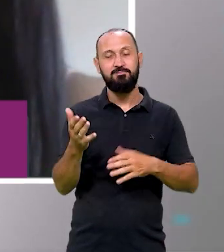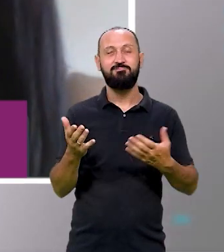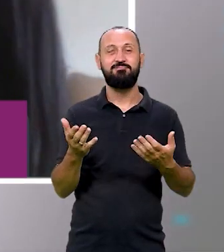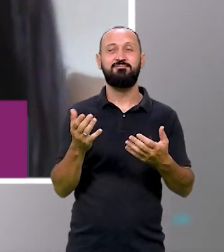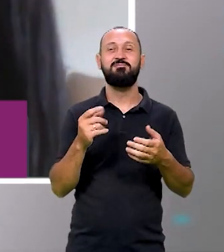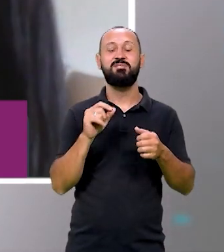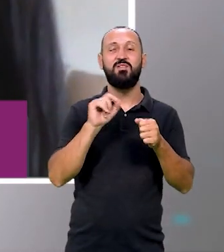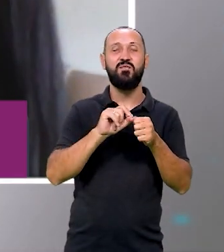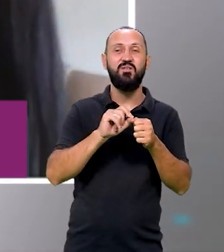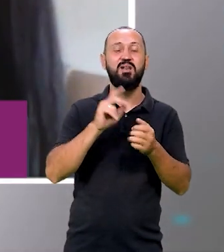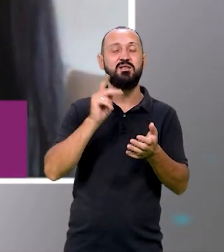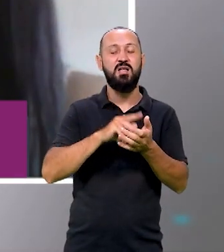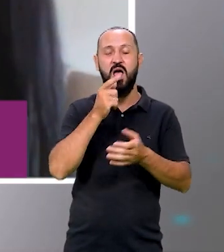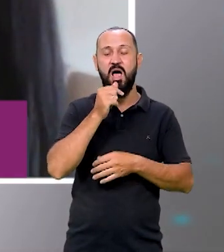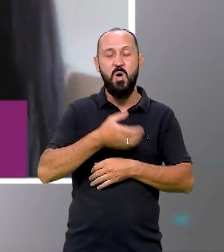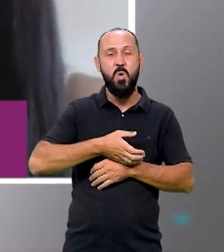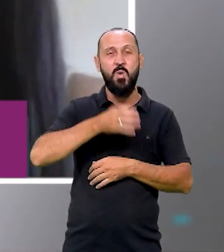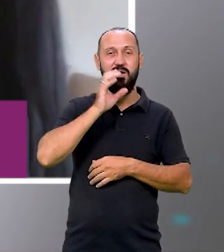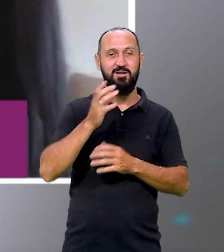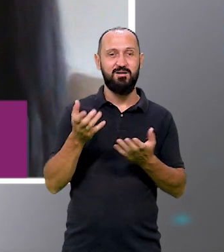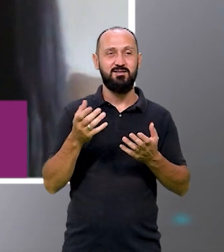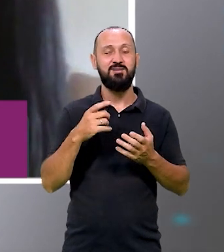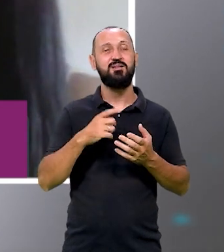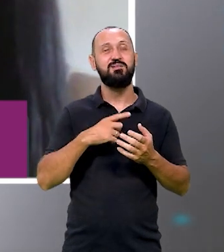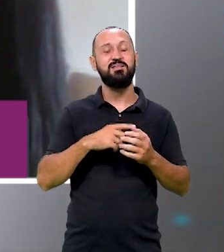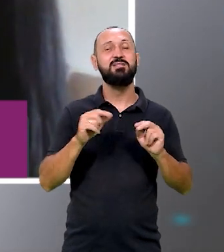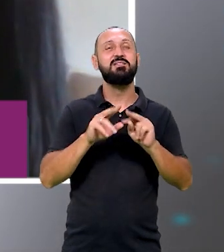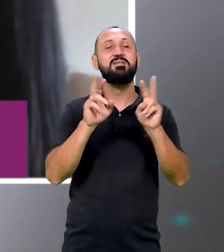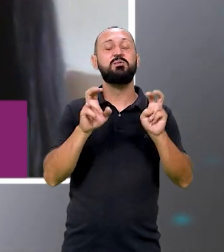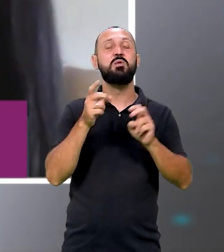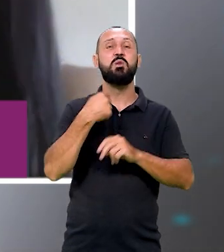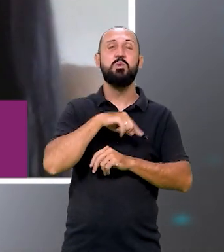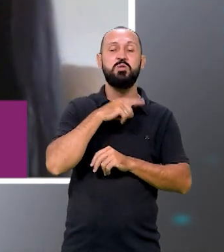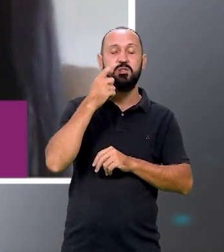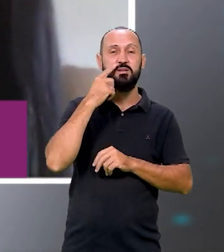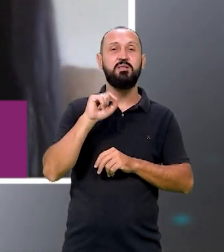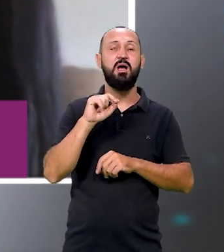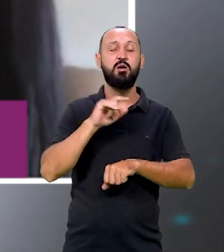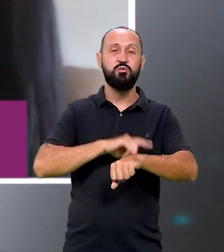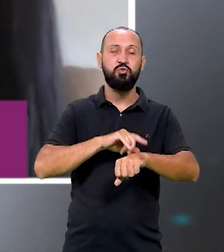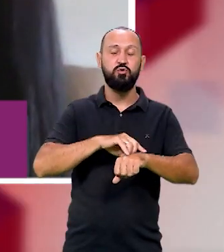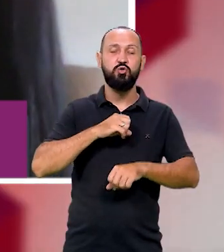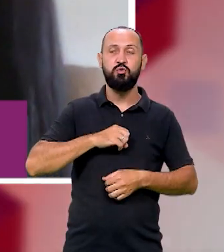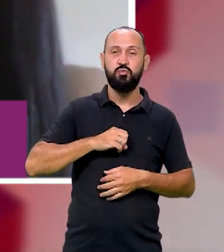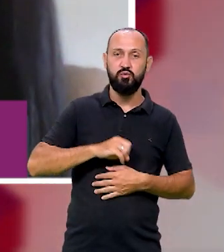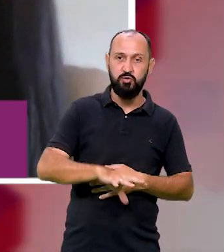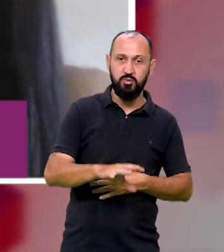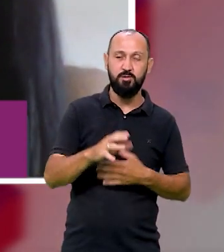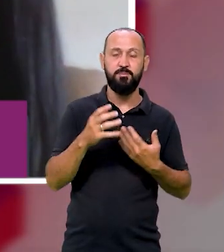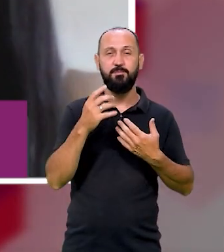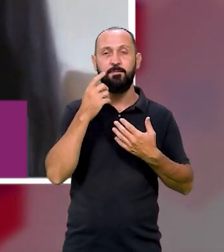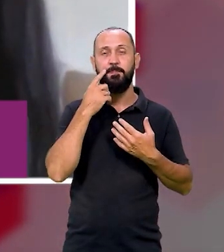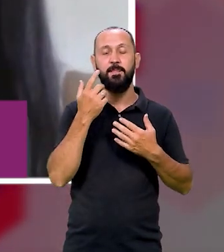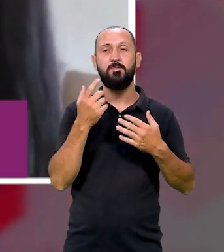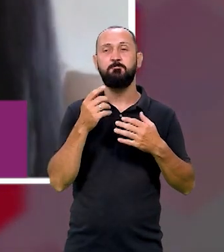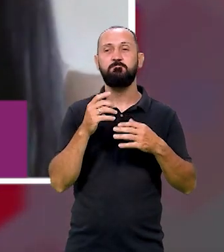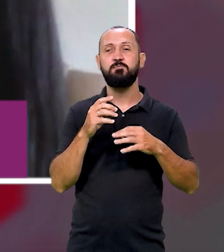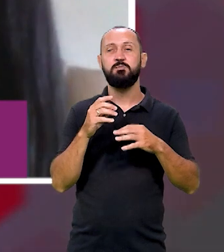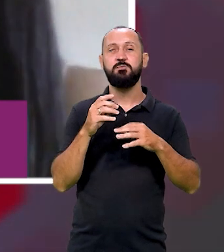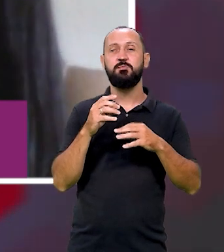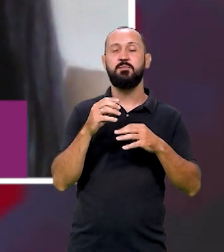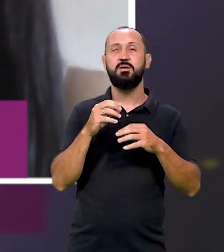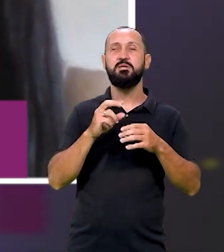todo, como se estivesse realmente se hidratando. Então, existe essa questão da gente estar eliminando na urina, como você disse,